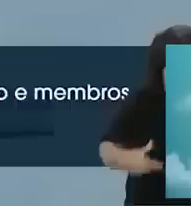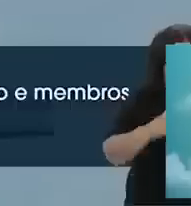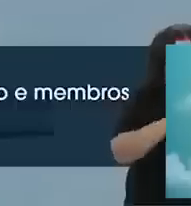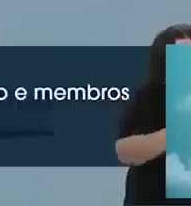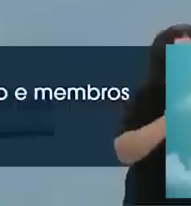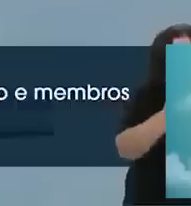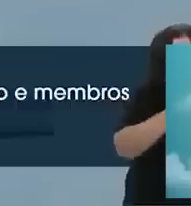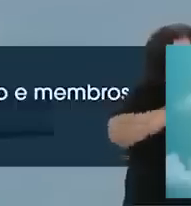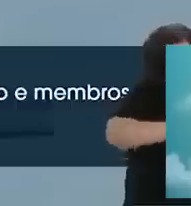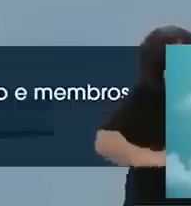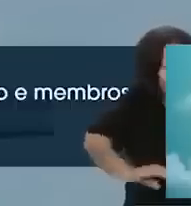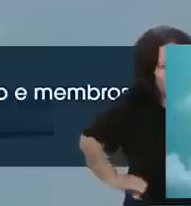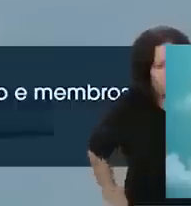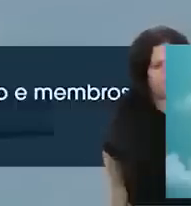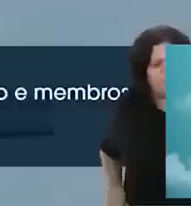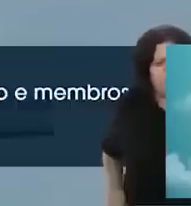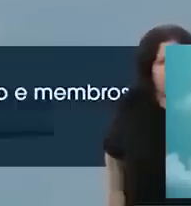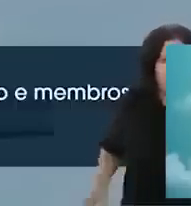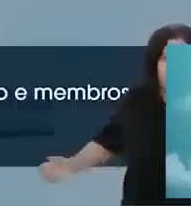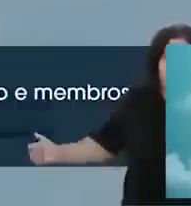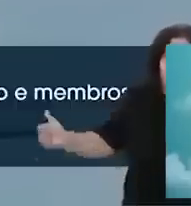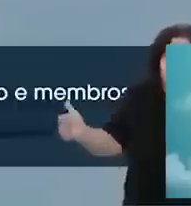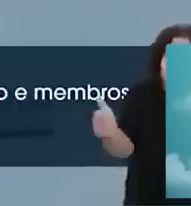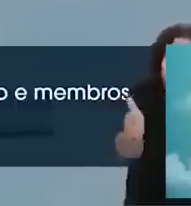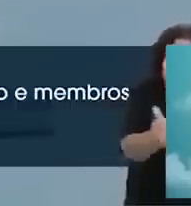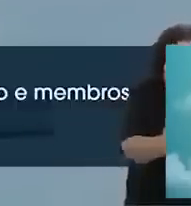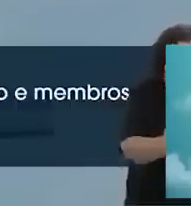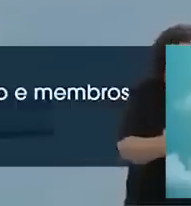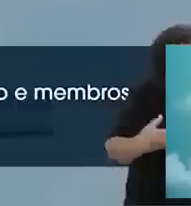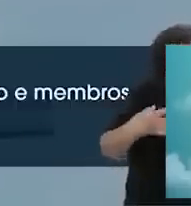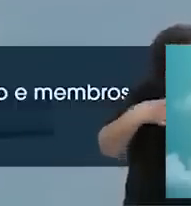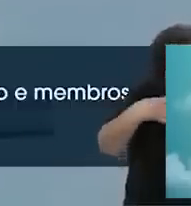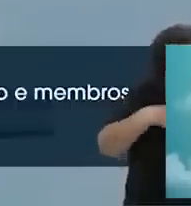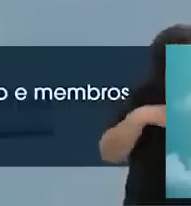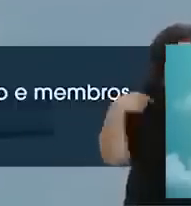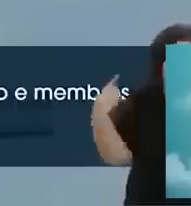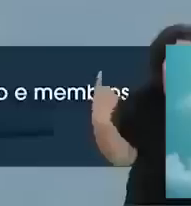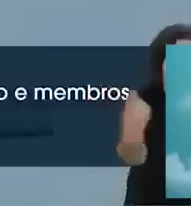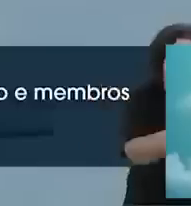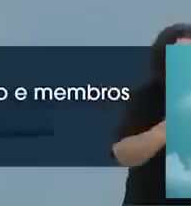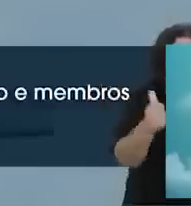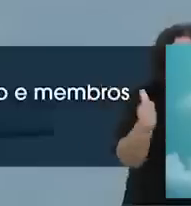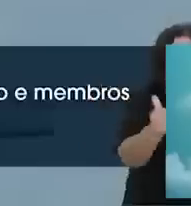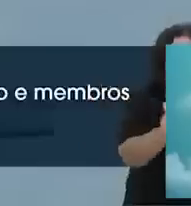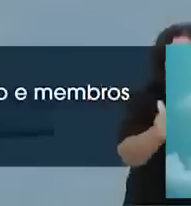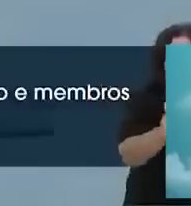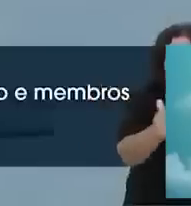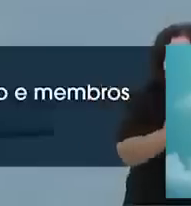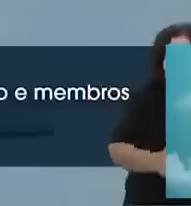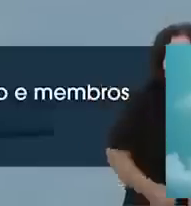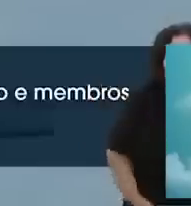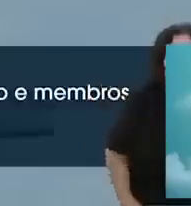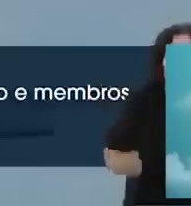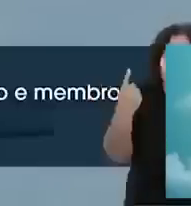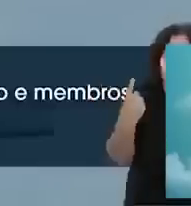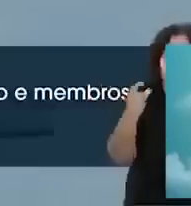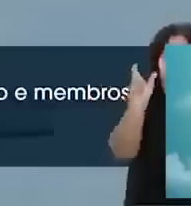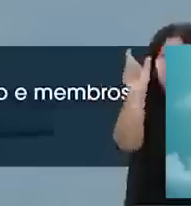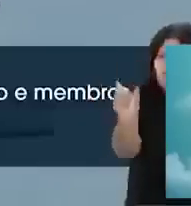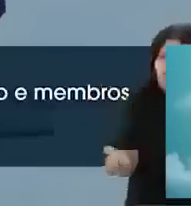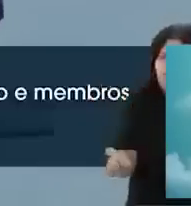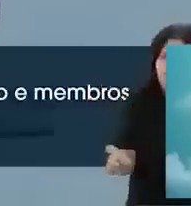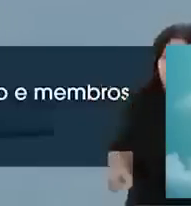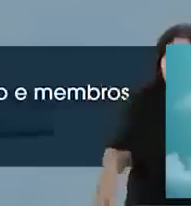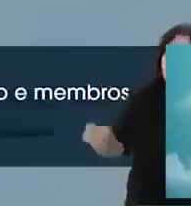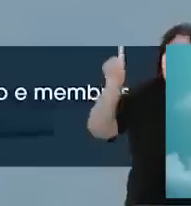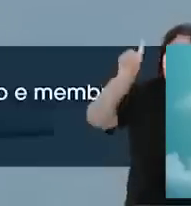e membros uns dos outros. Eu gostaria que você grifasse, se você tem